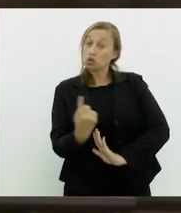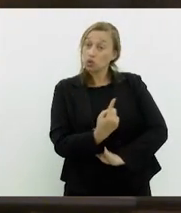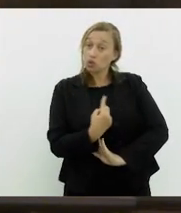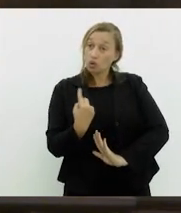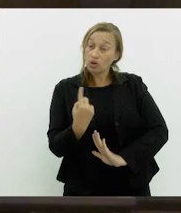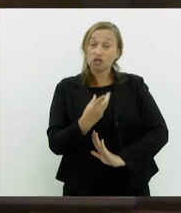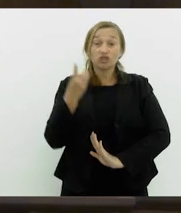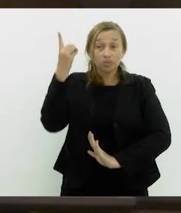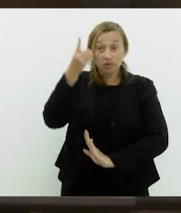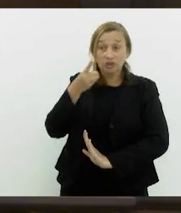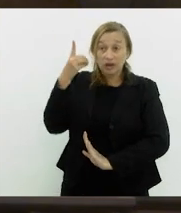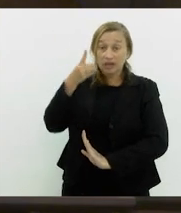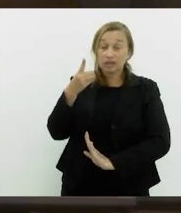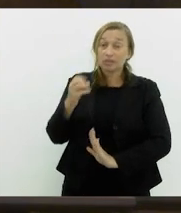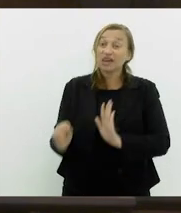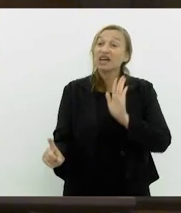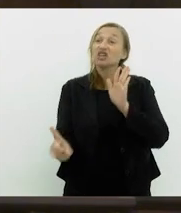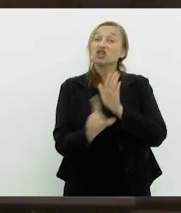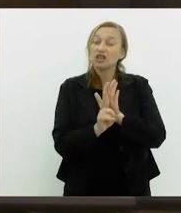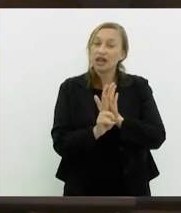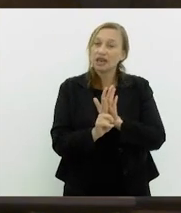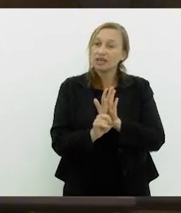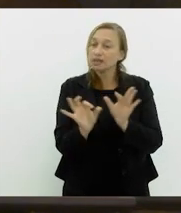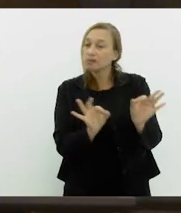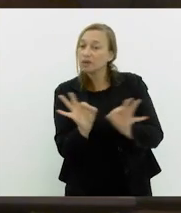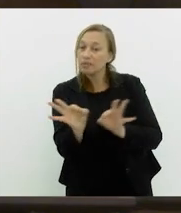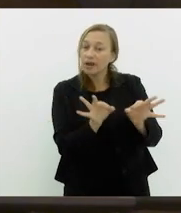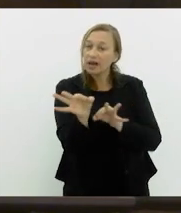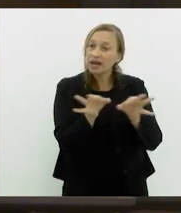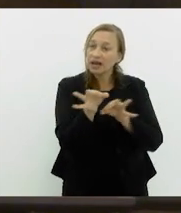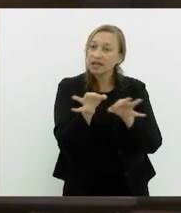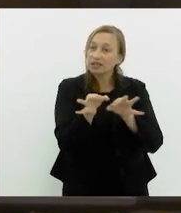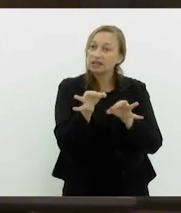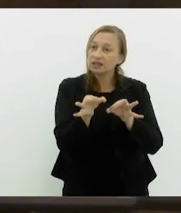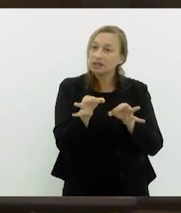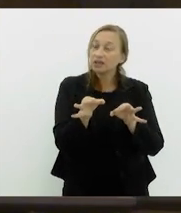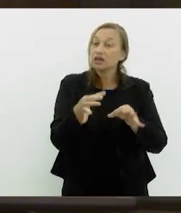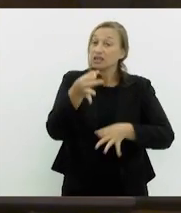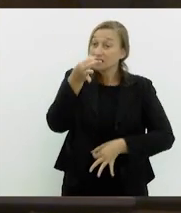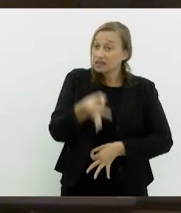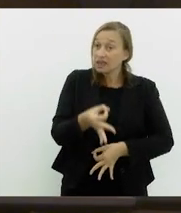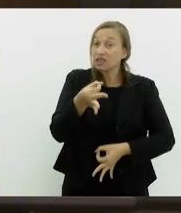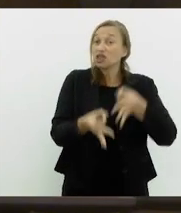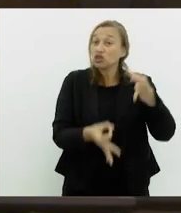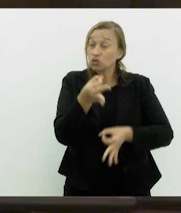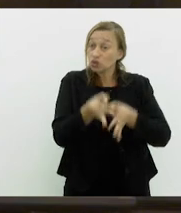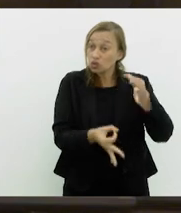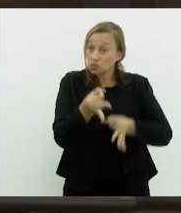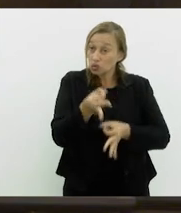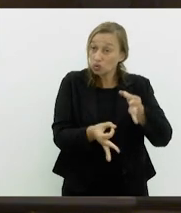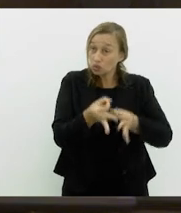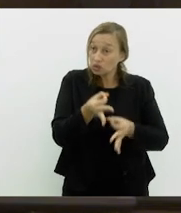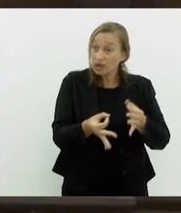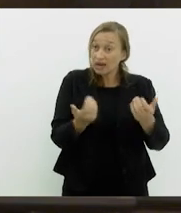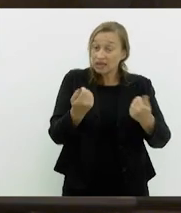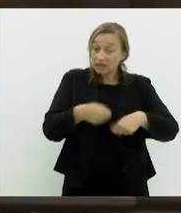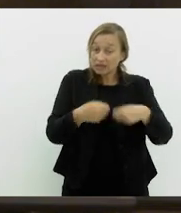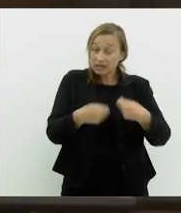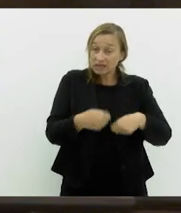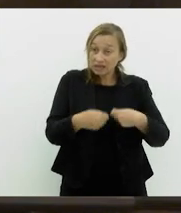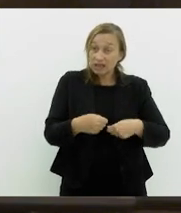nós legisladores, para que as leis sejam elaboradas de forma sólida, justa e conforme os preceitos